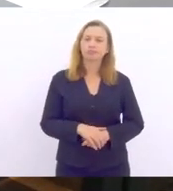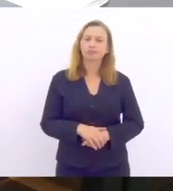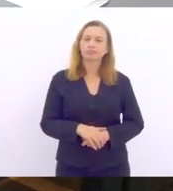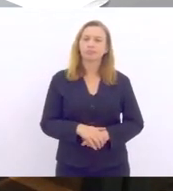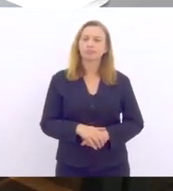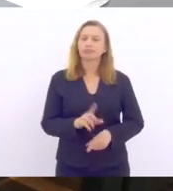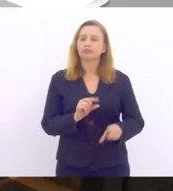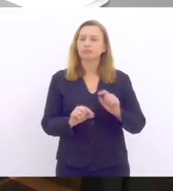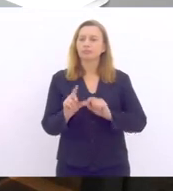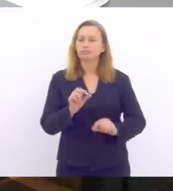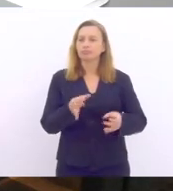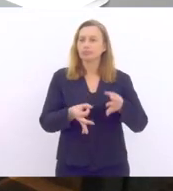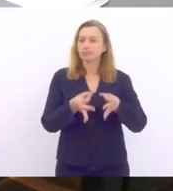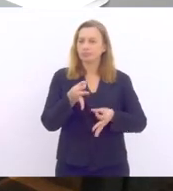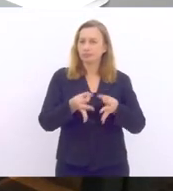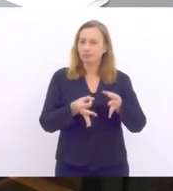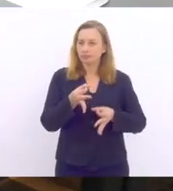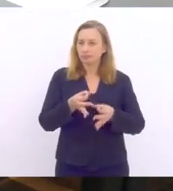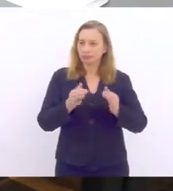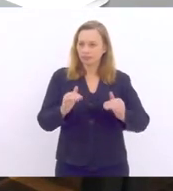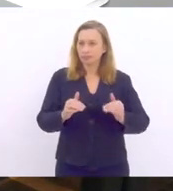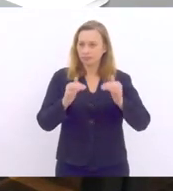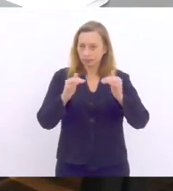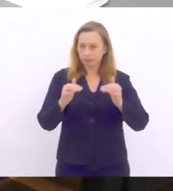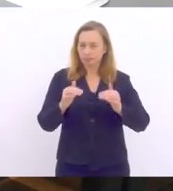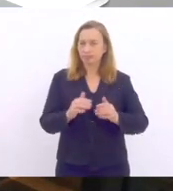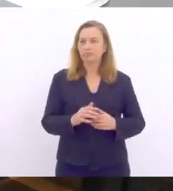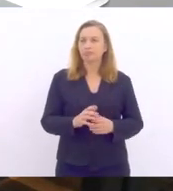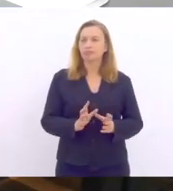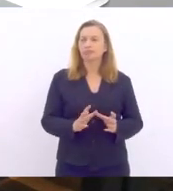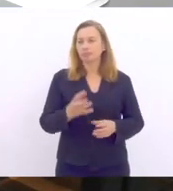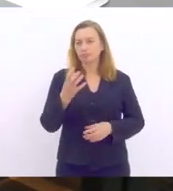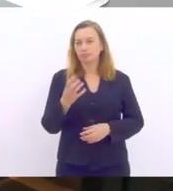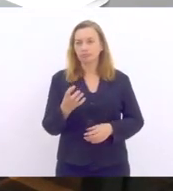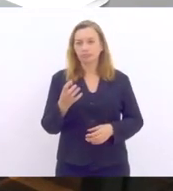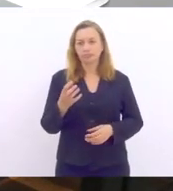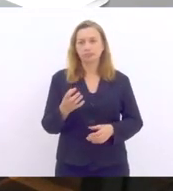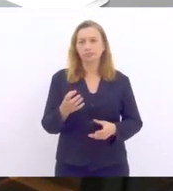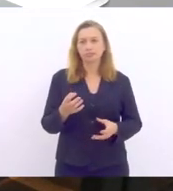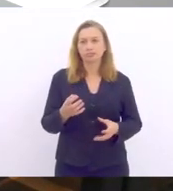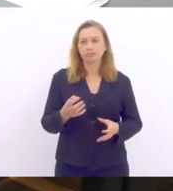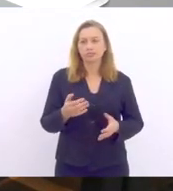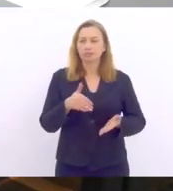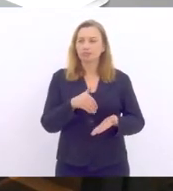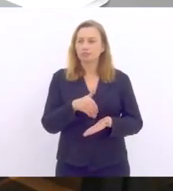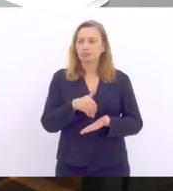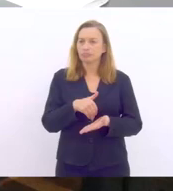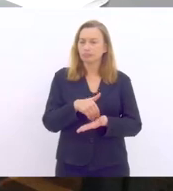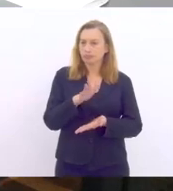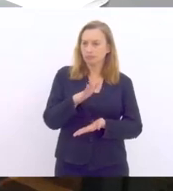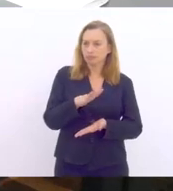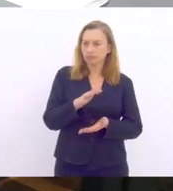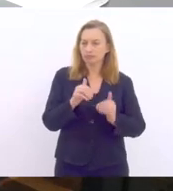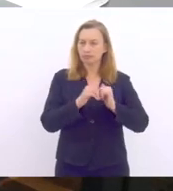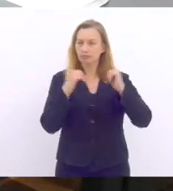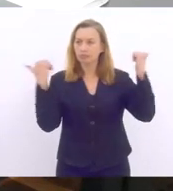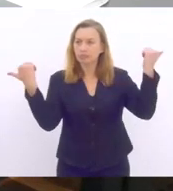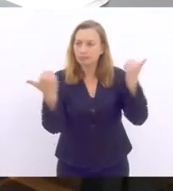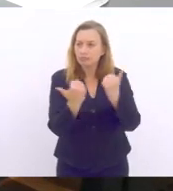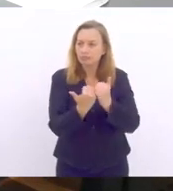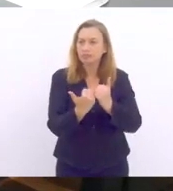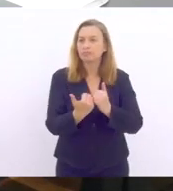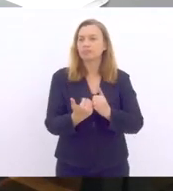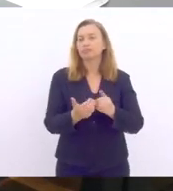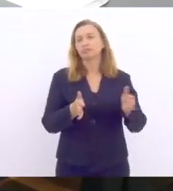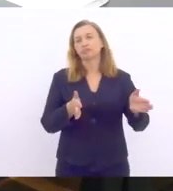decisões judiciais que banem a torcida do estádio, essa pena tem uma